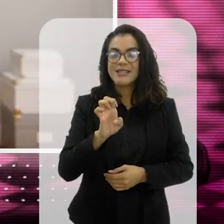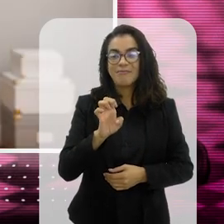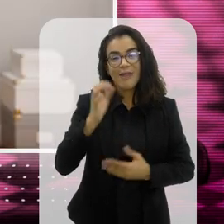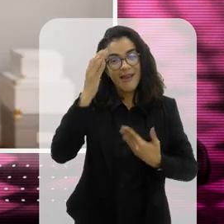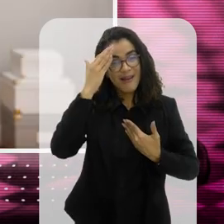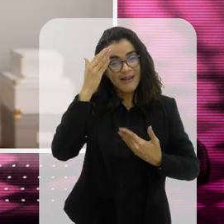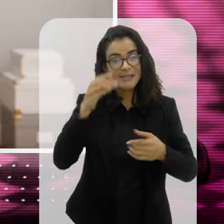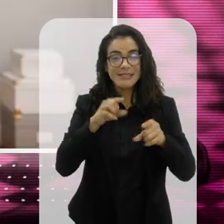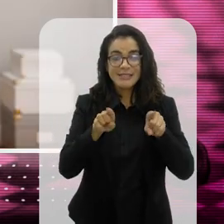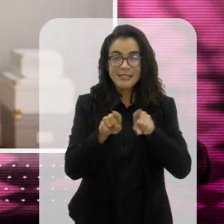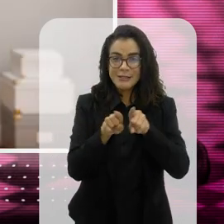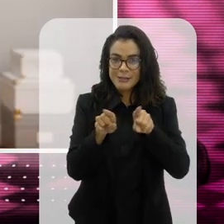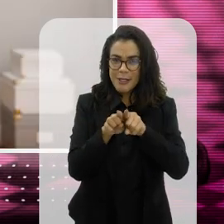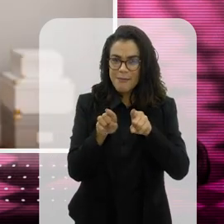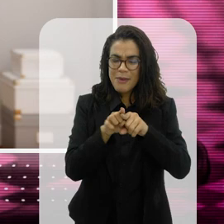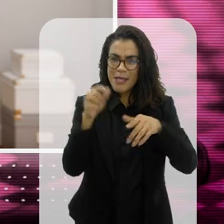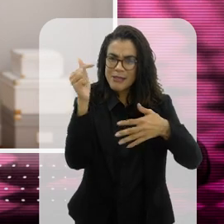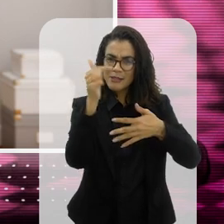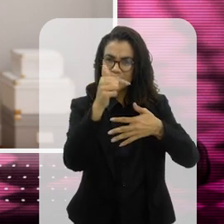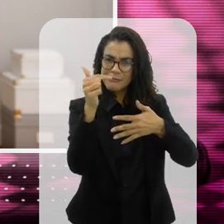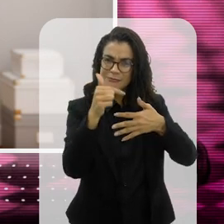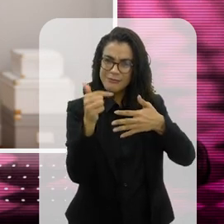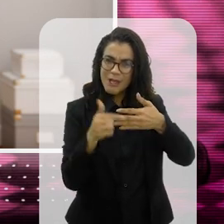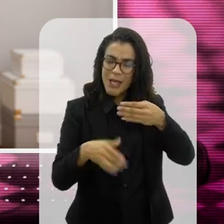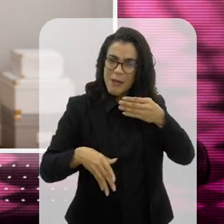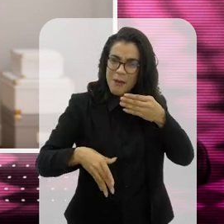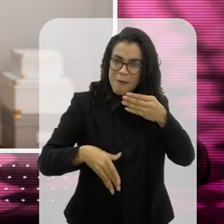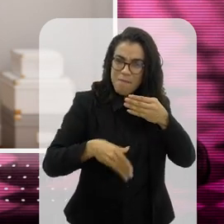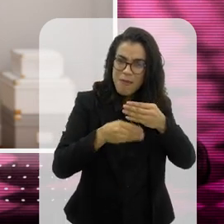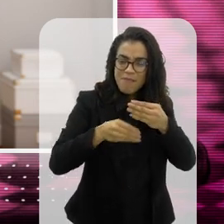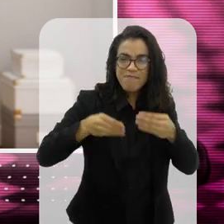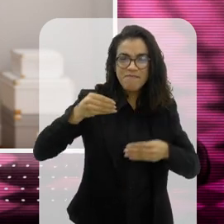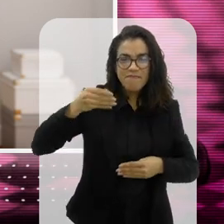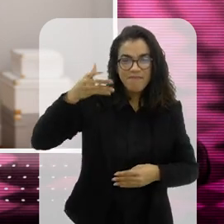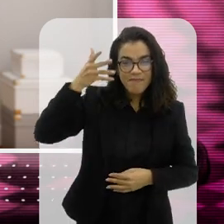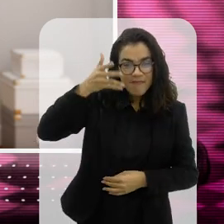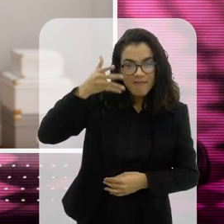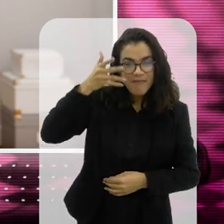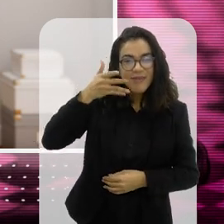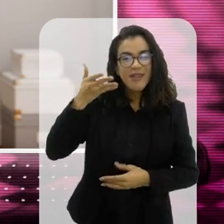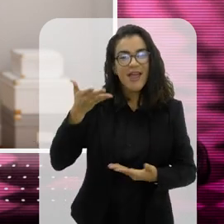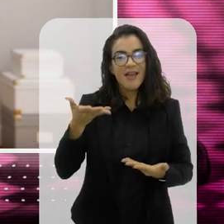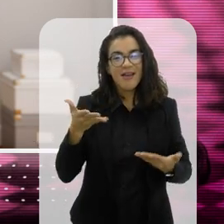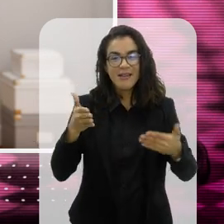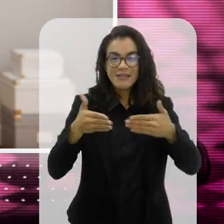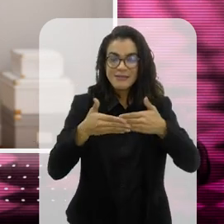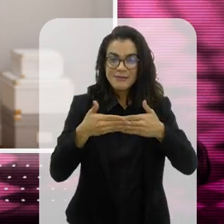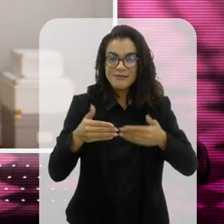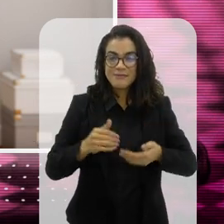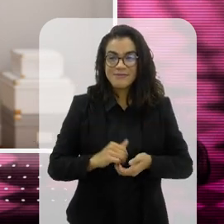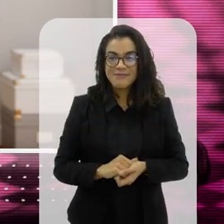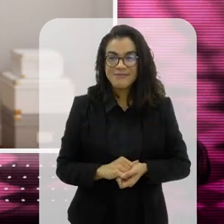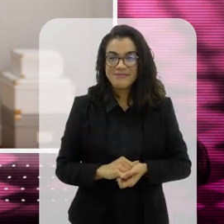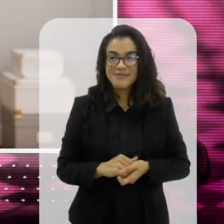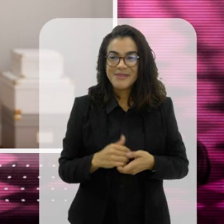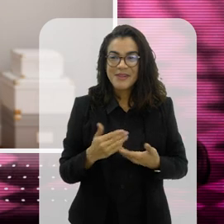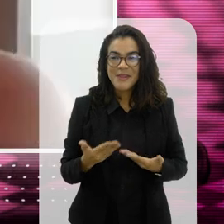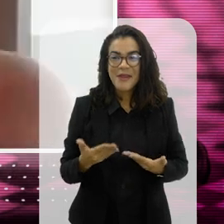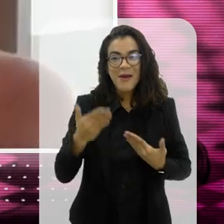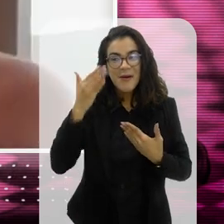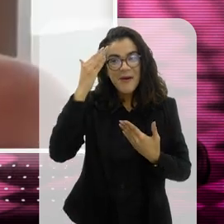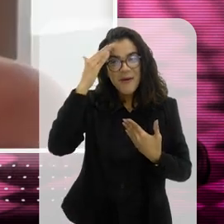Denise. Agradecer também a você pelas suas pontuações, pelos seus esclarecimentos e suas considerações finais, por